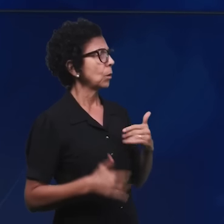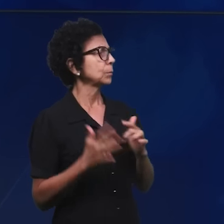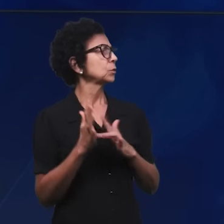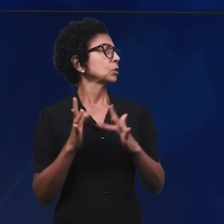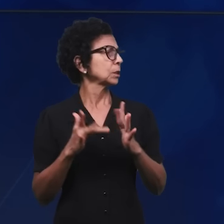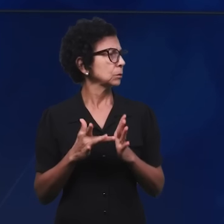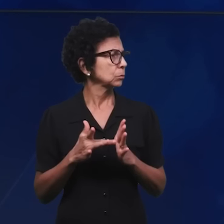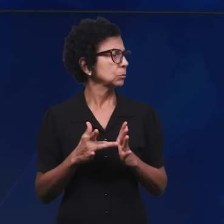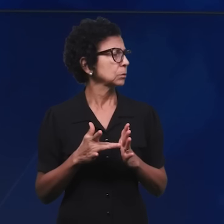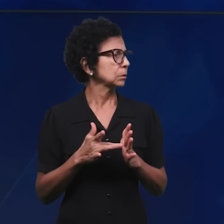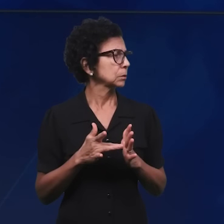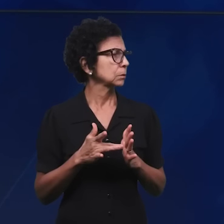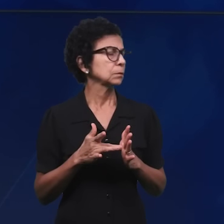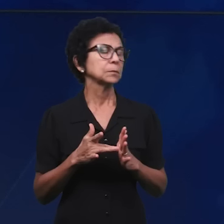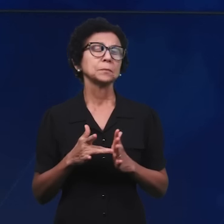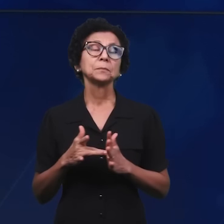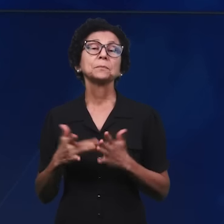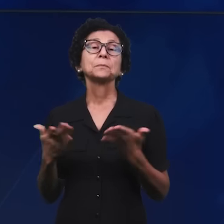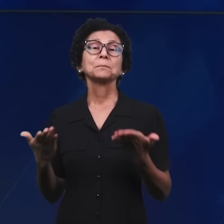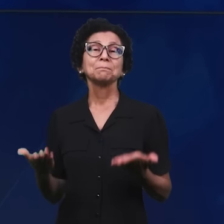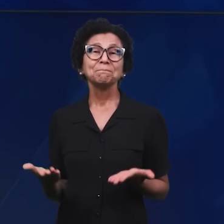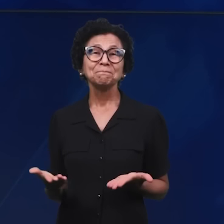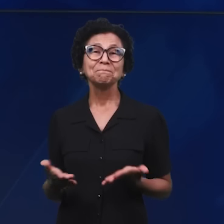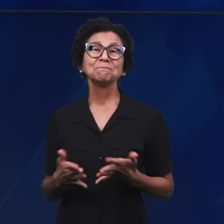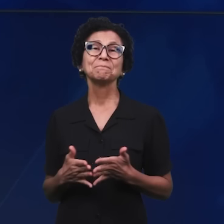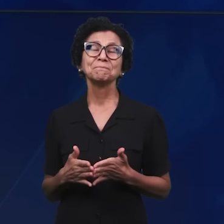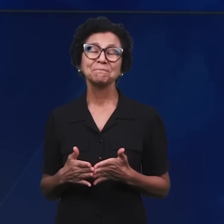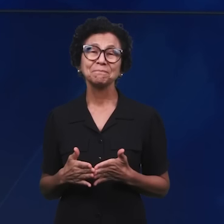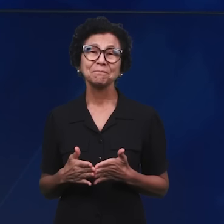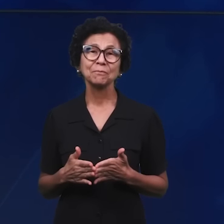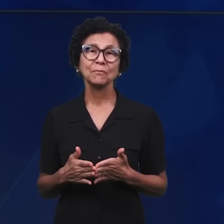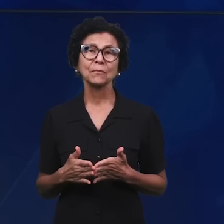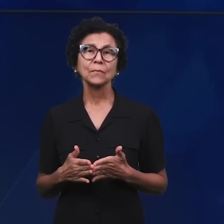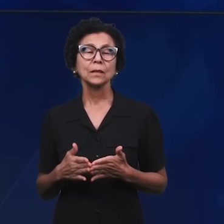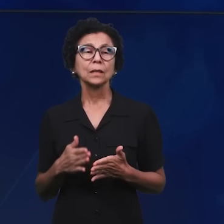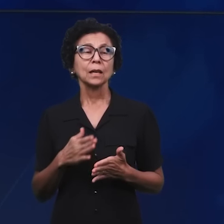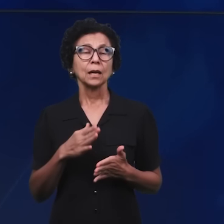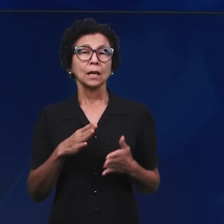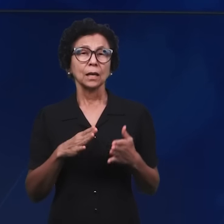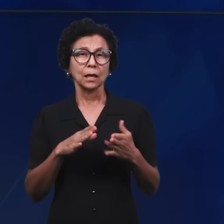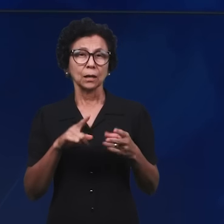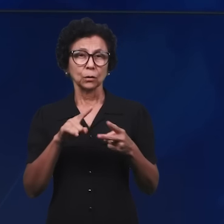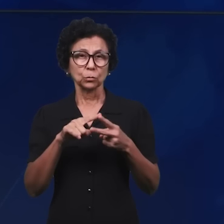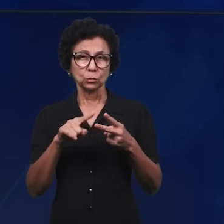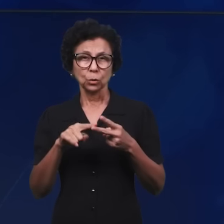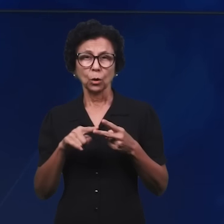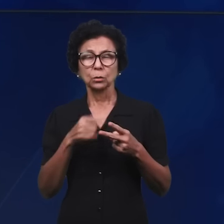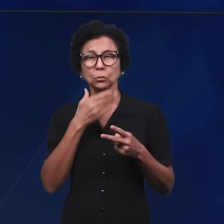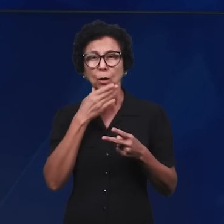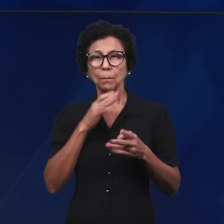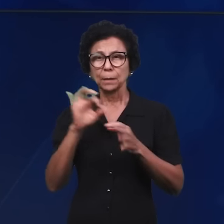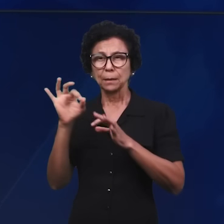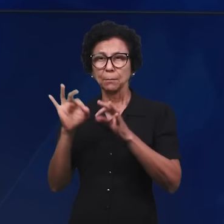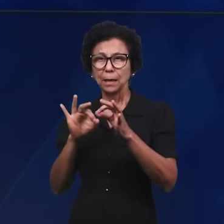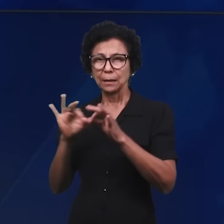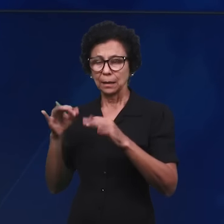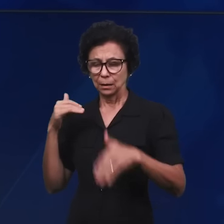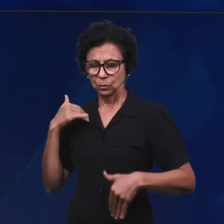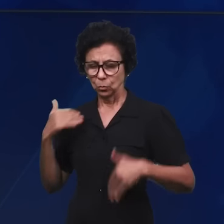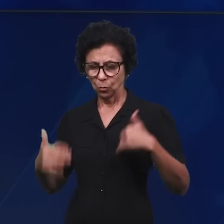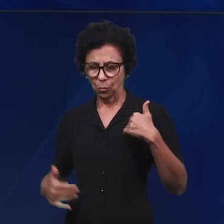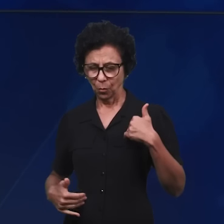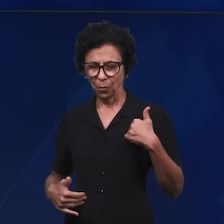maravilhoso, porque eles envolveram o corpo de Jesus num lençol branco de linho, colocaram nele